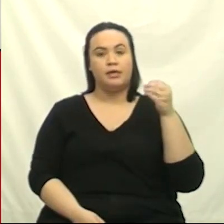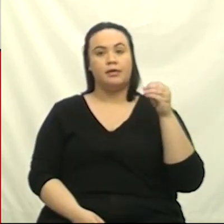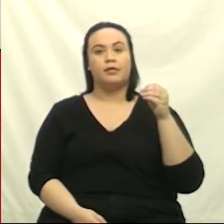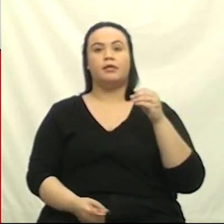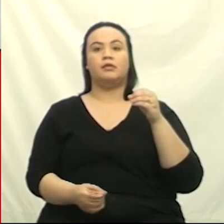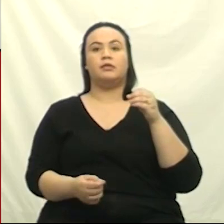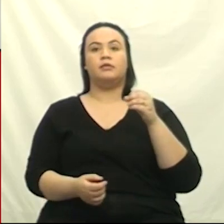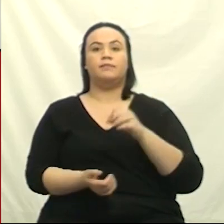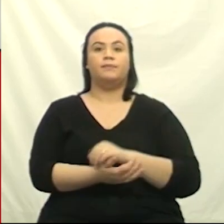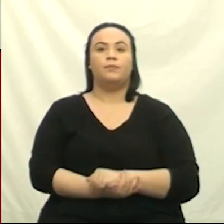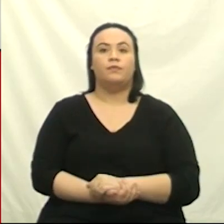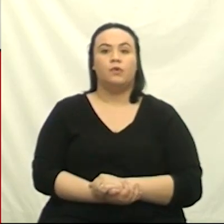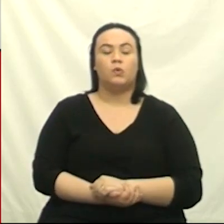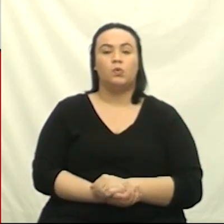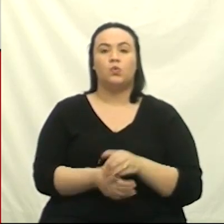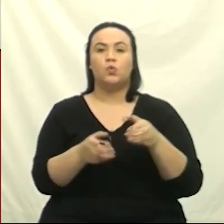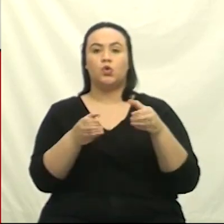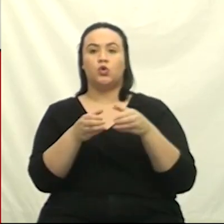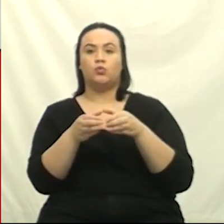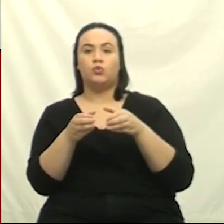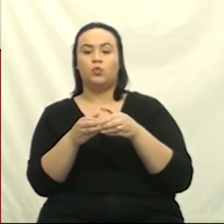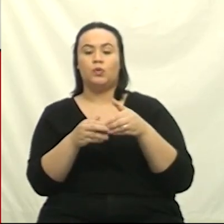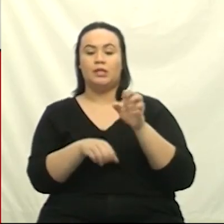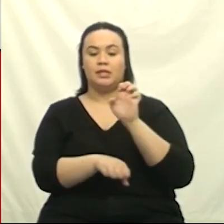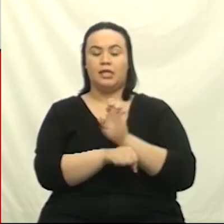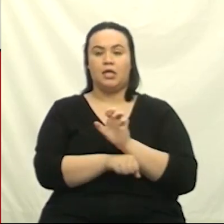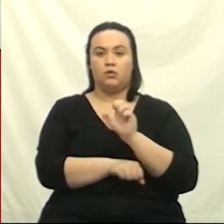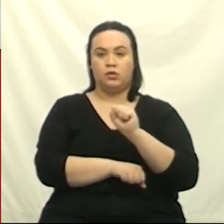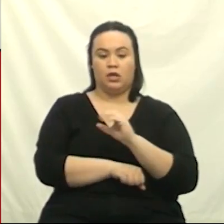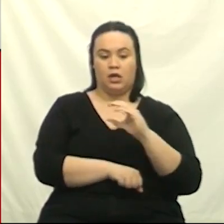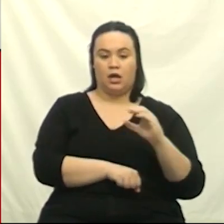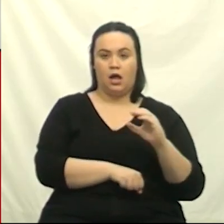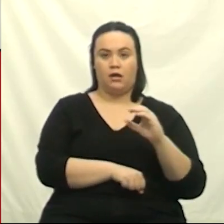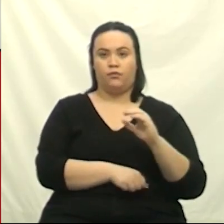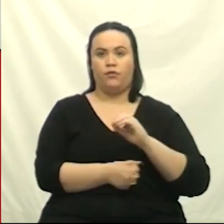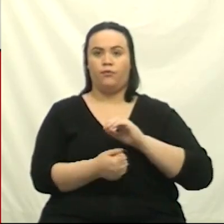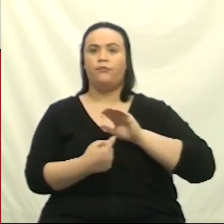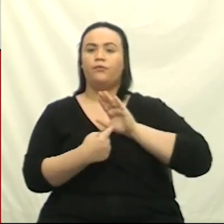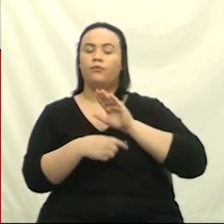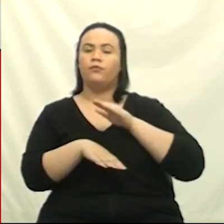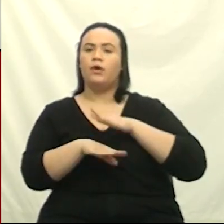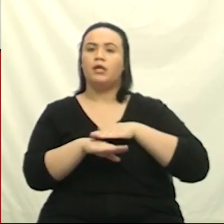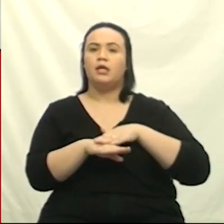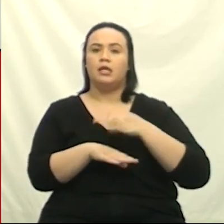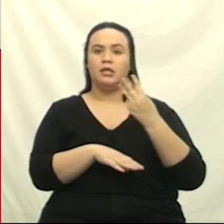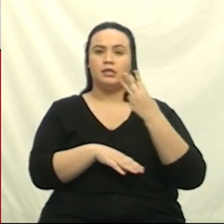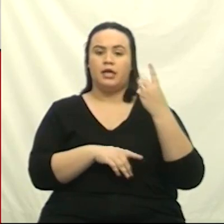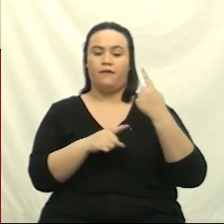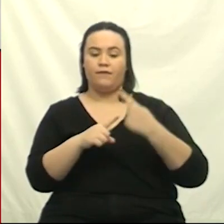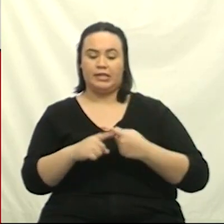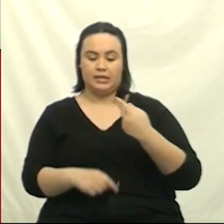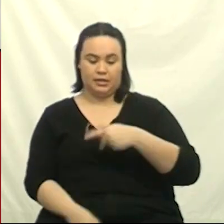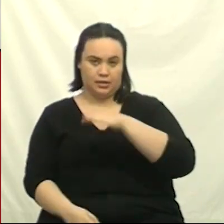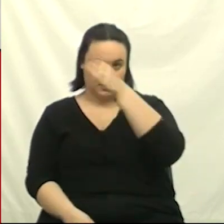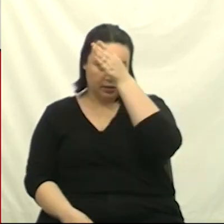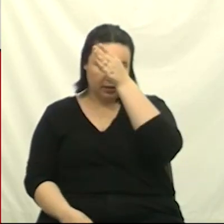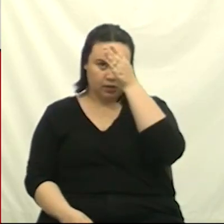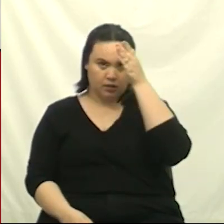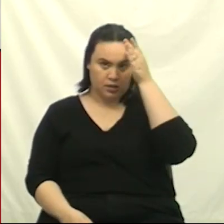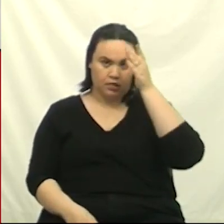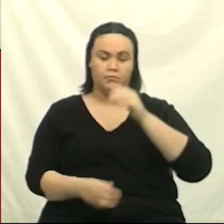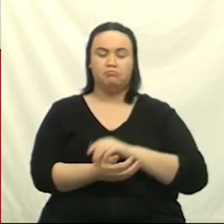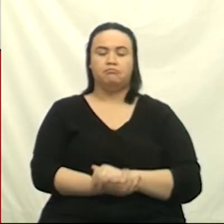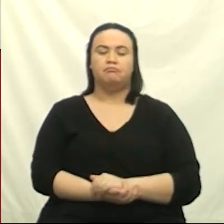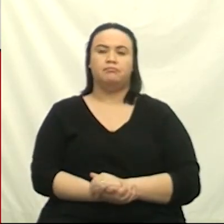reuniu equipes de todo o estado de Santa Catarina e foi realizado pela terceira vez em Criciúma superando